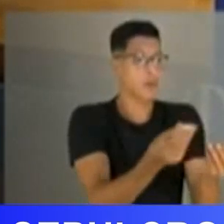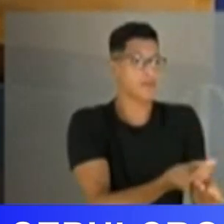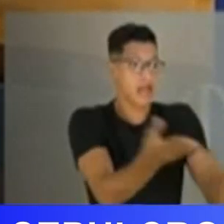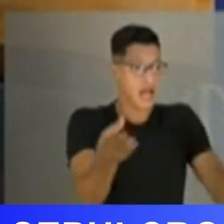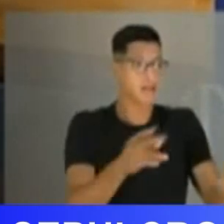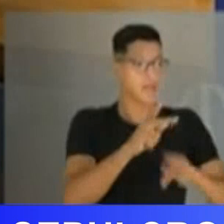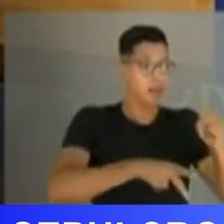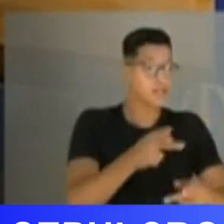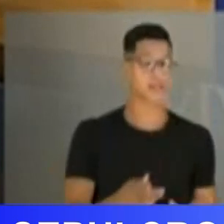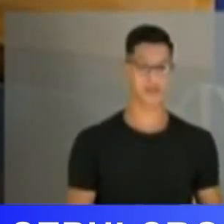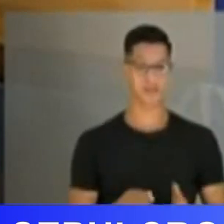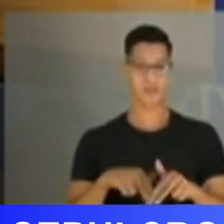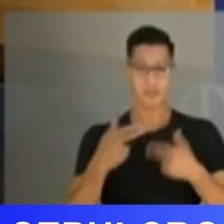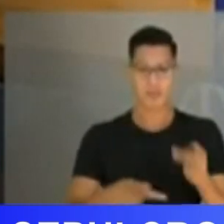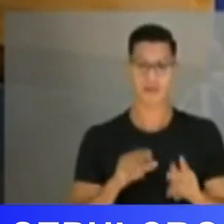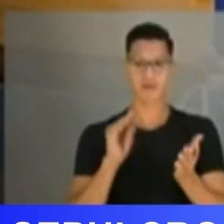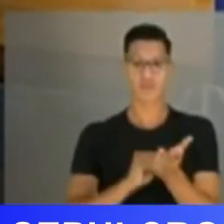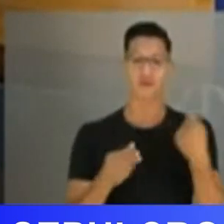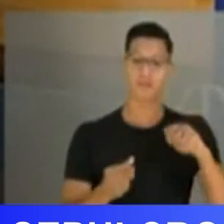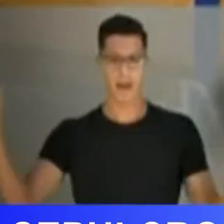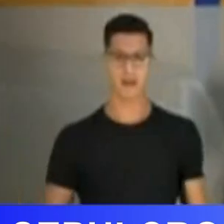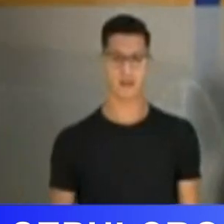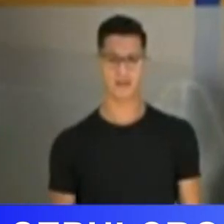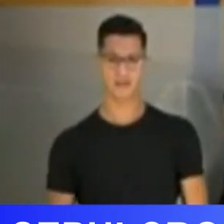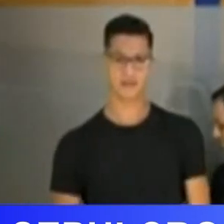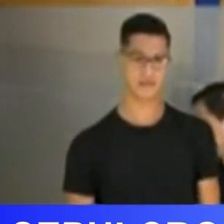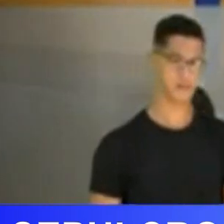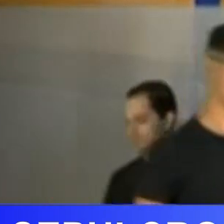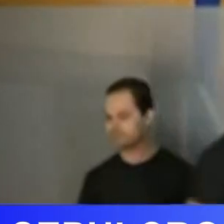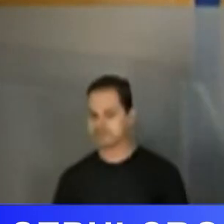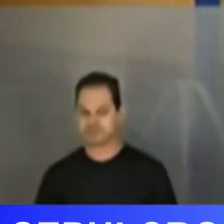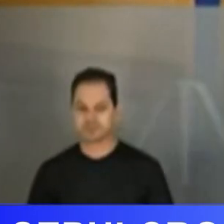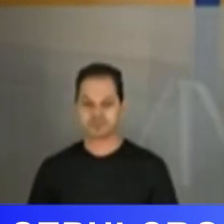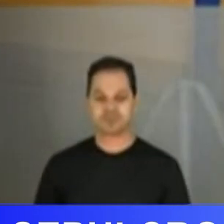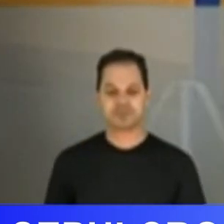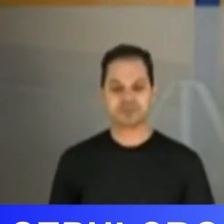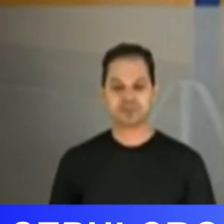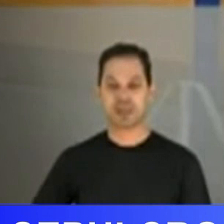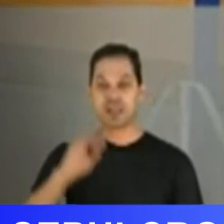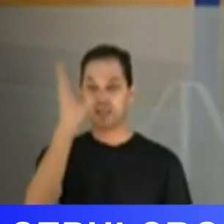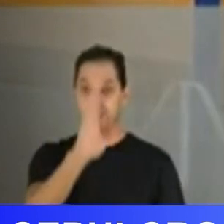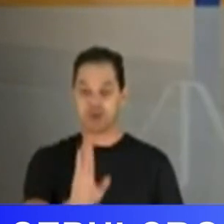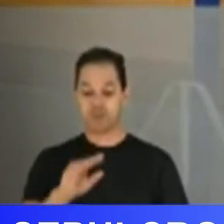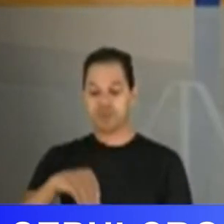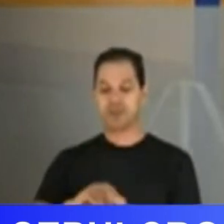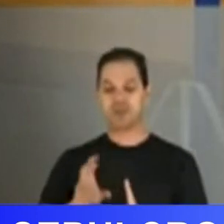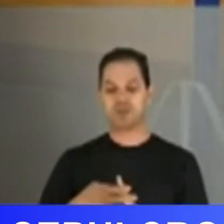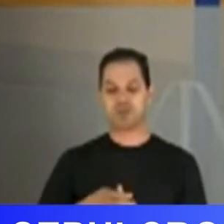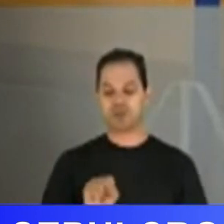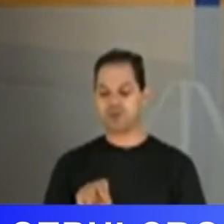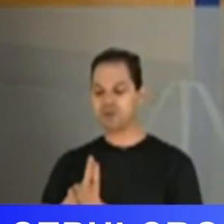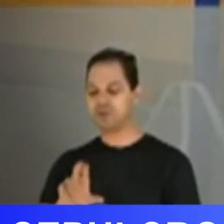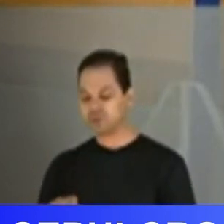vacina à população mais pobre, à população de fato que precisa. No Brasil, senhor Wizard, nós temos o SUS, que é o Sistema Único de